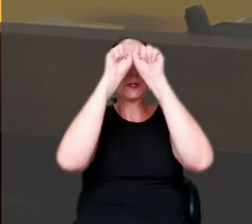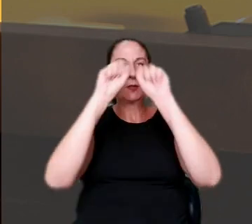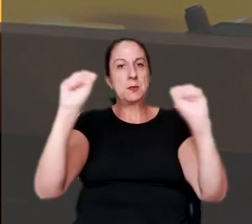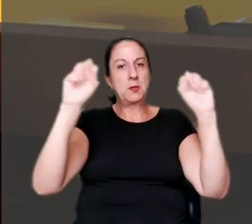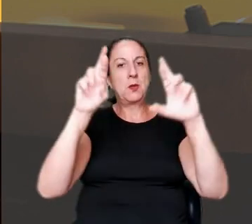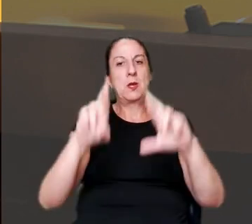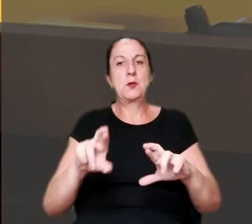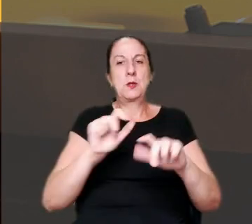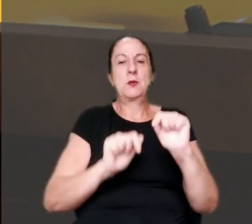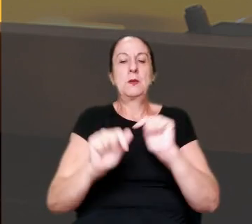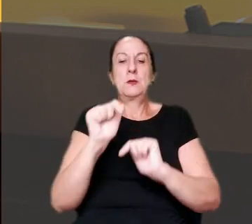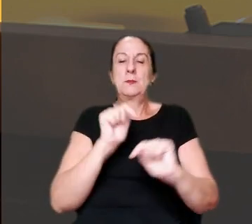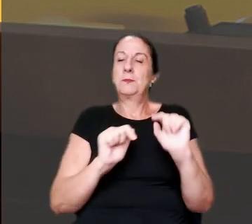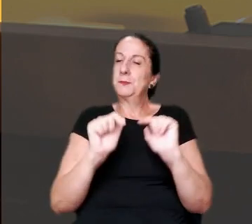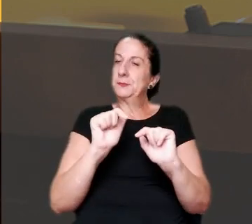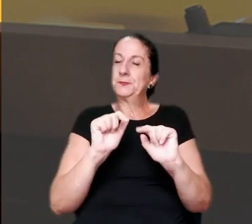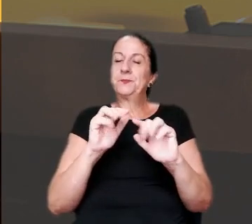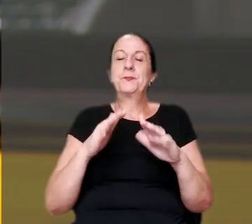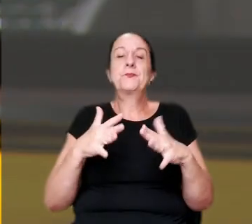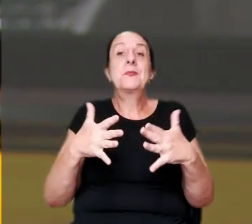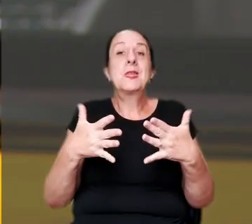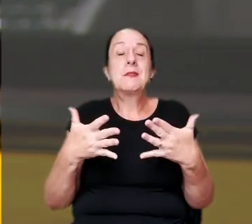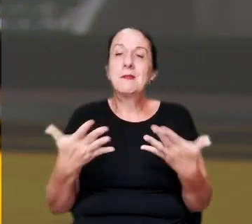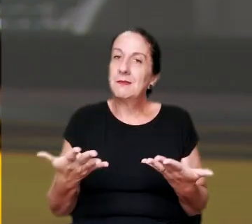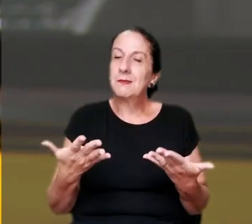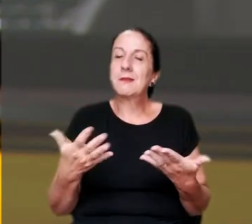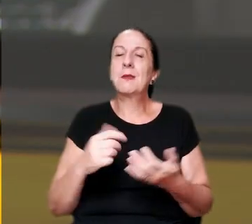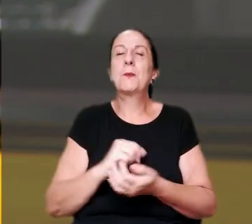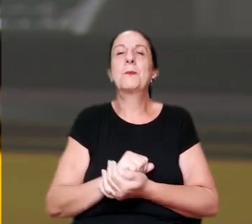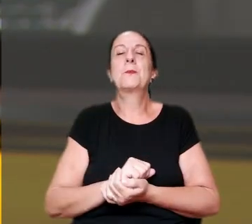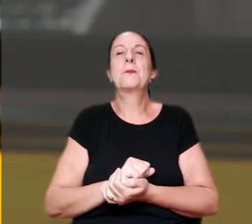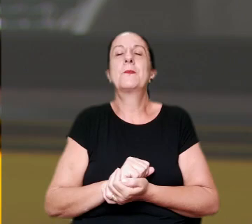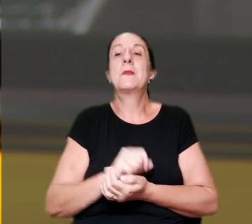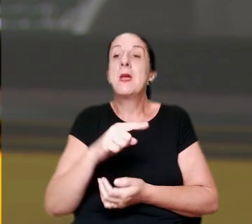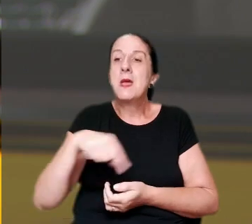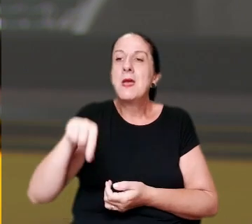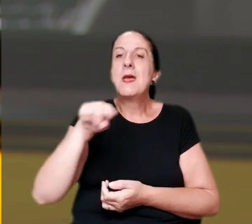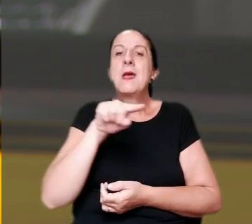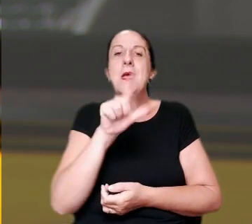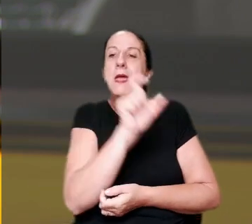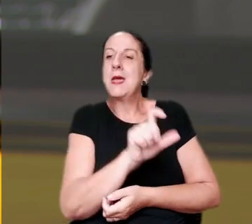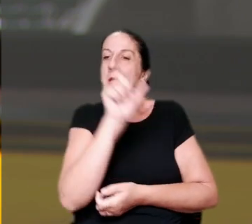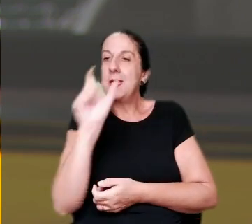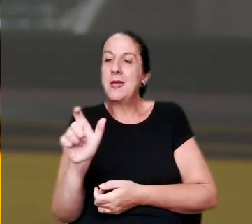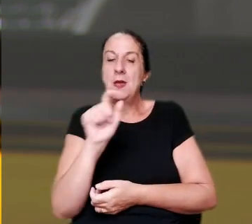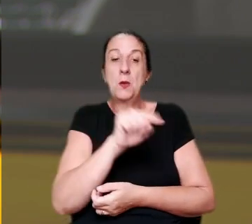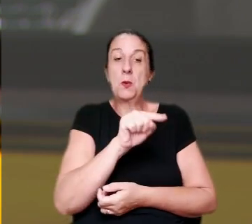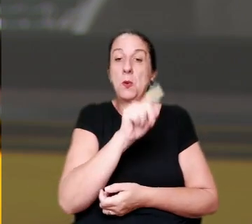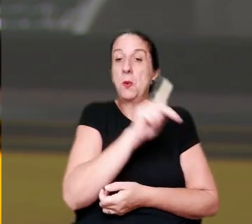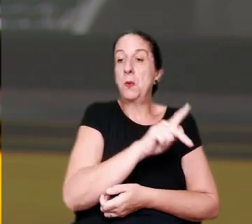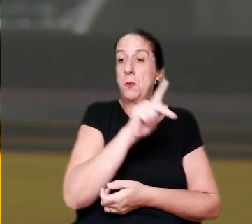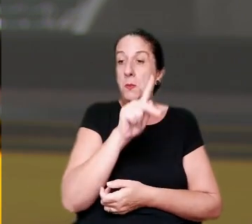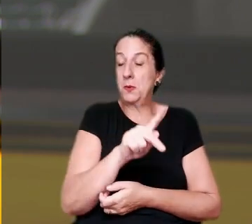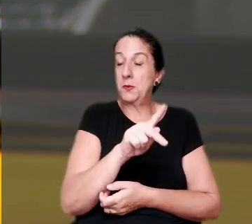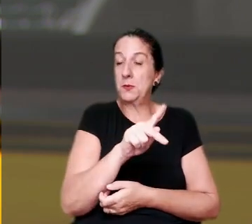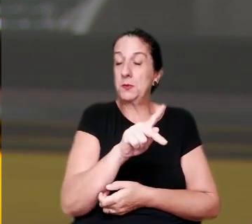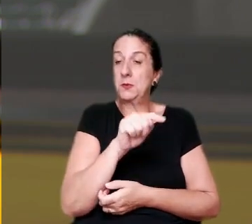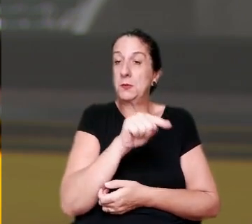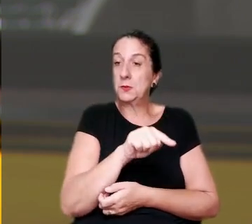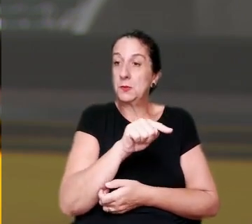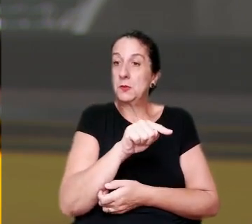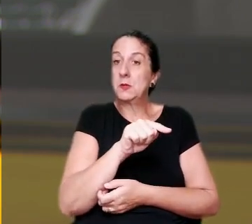do Tribunal Regional do Trabalho. Né? Então, eles nos davam muita... E o